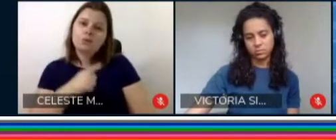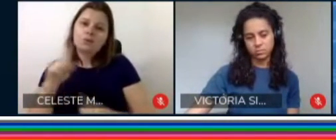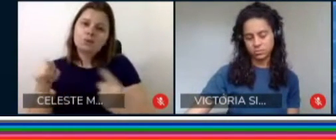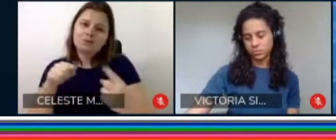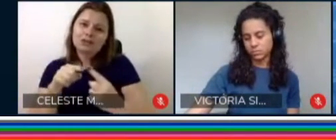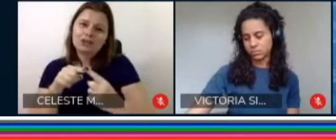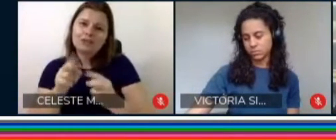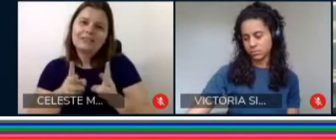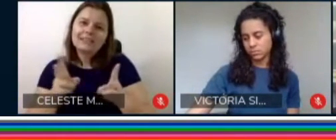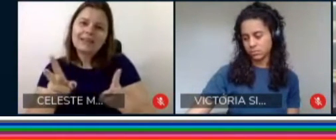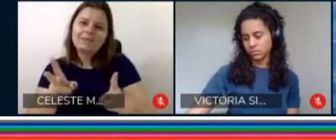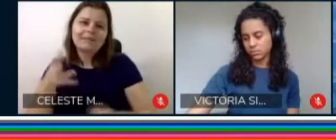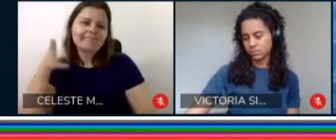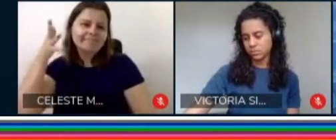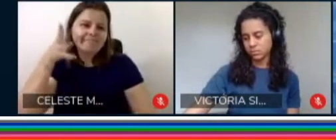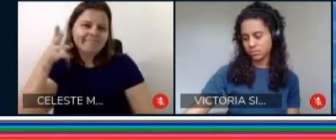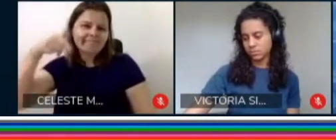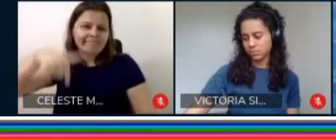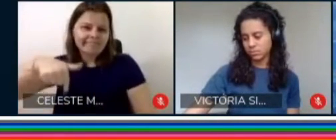esse modo.